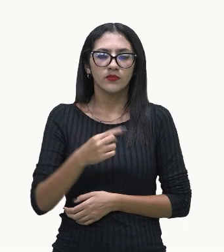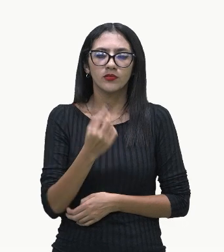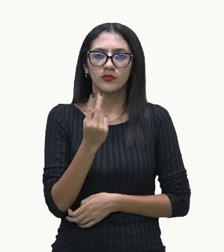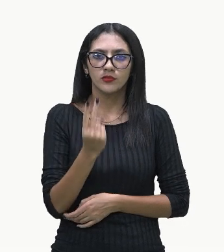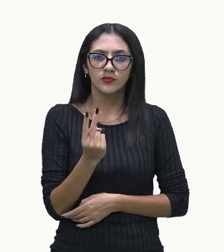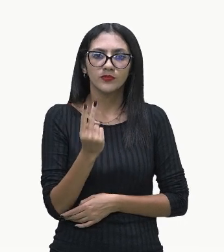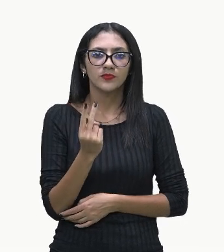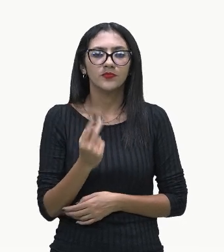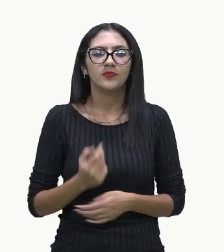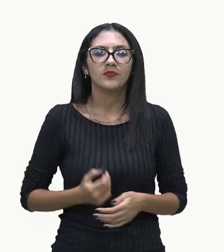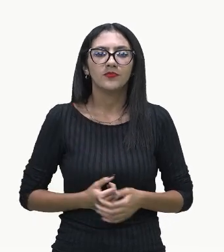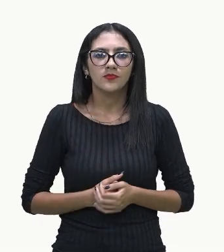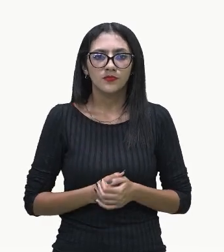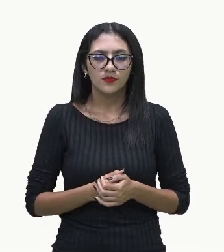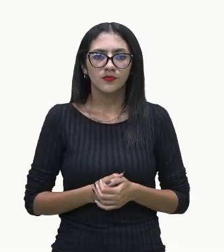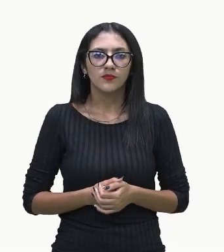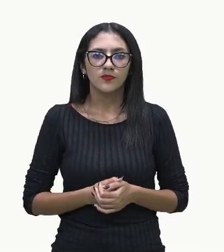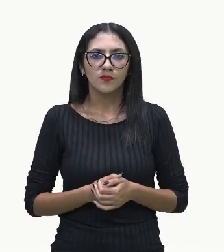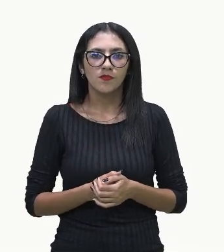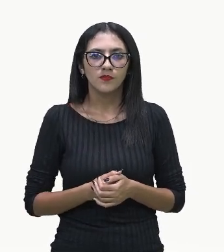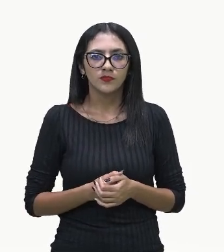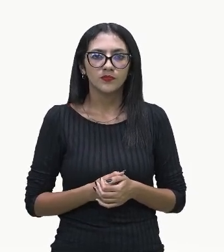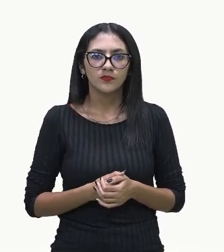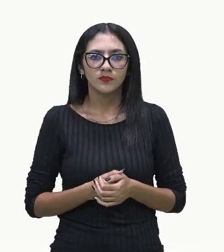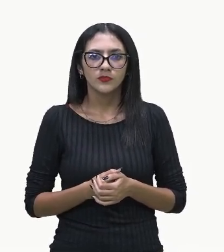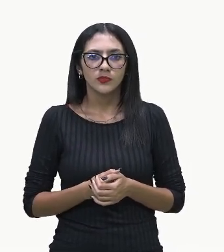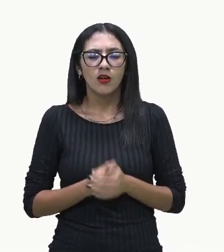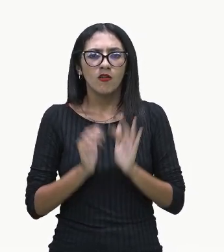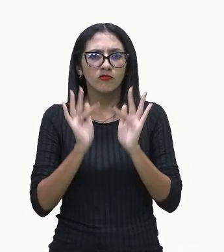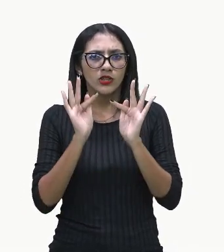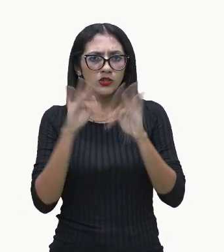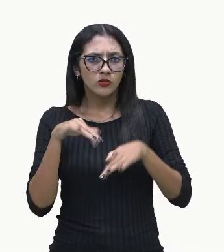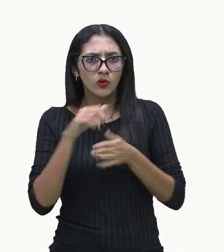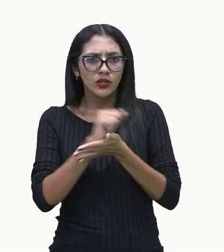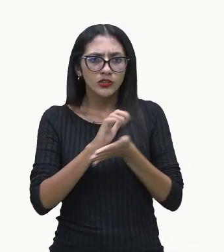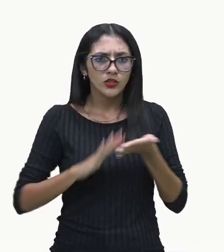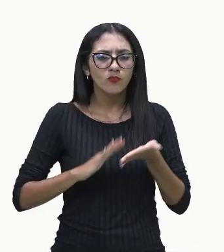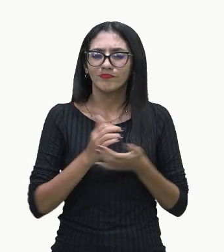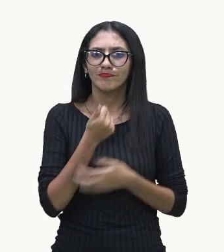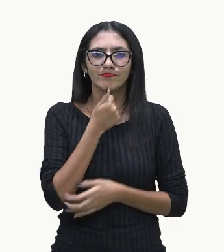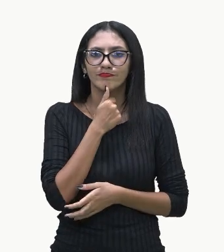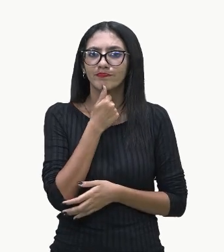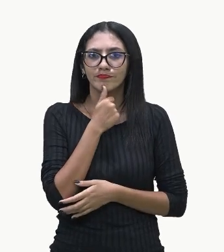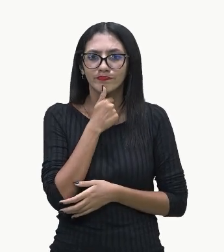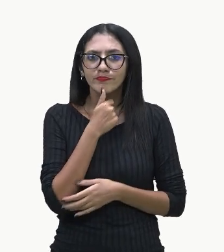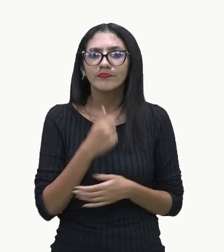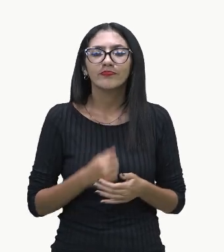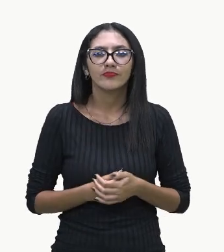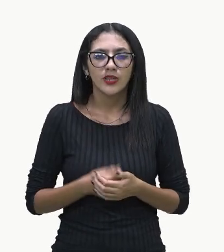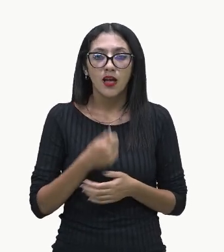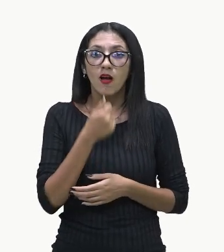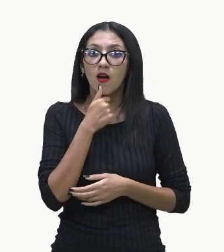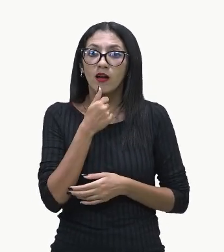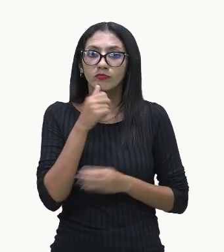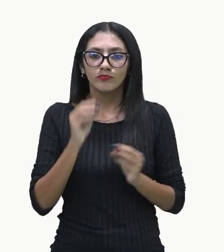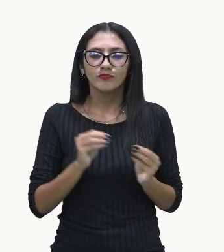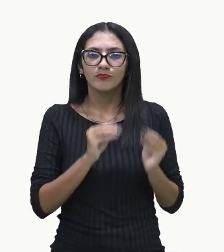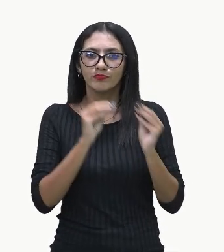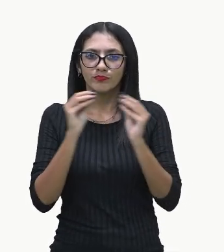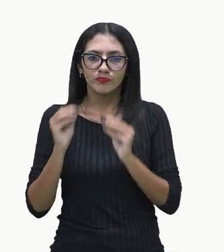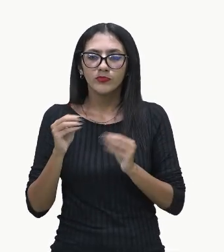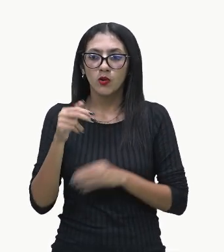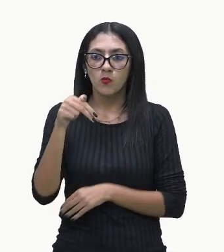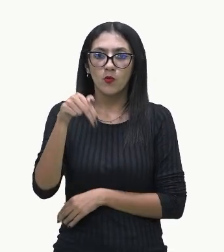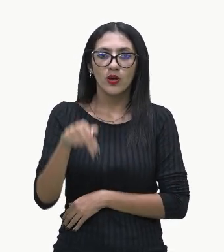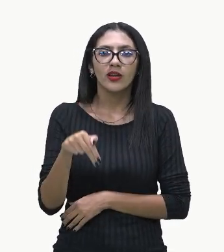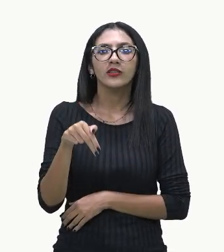19,2. Mas, acabamos de resolver a questão? Não. Nós temos ali ainda que achar o valor da